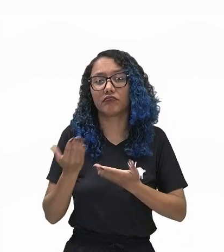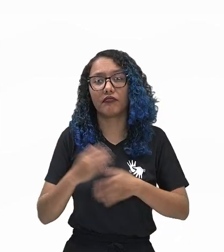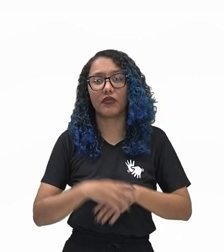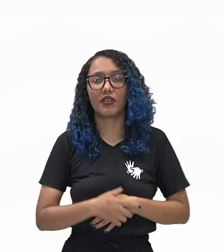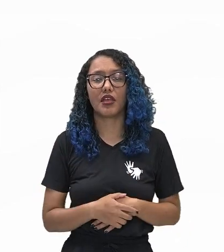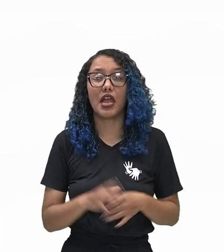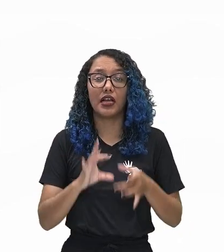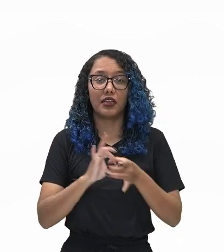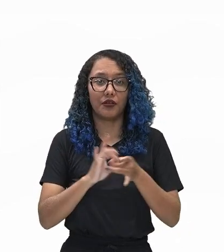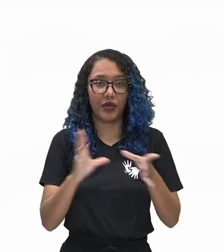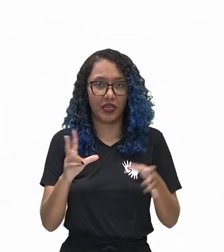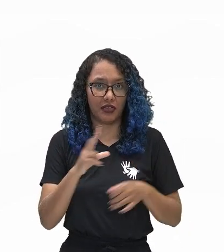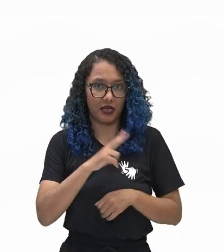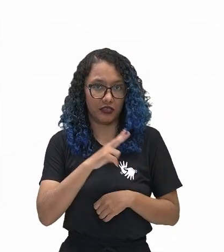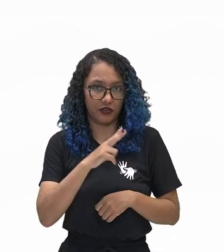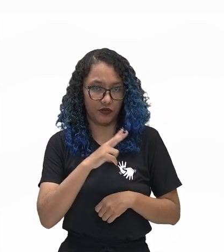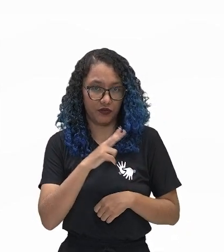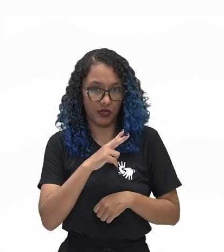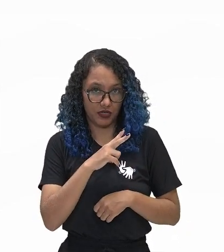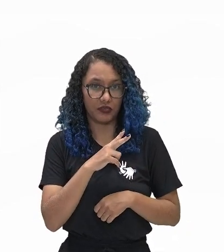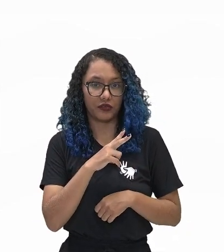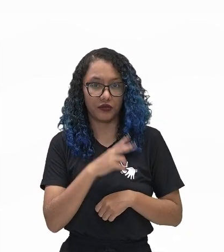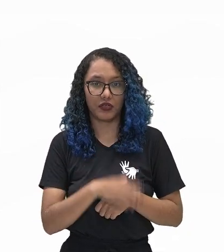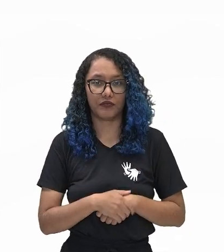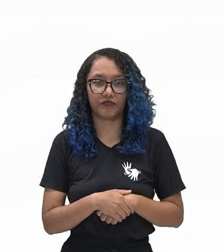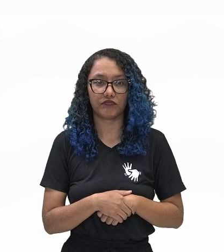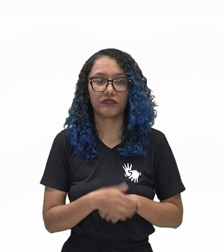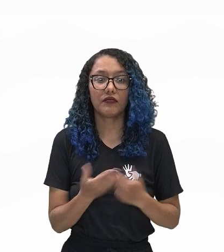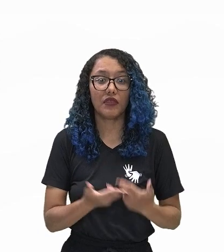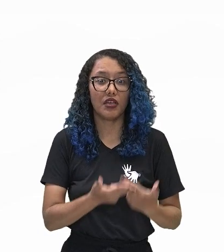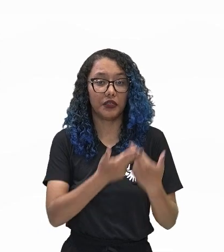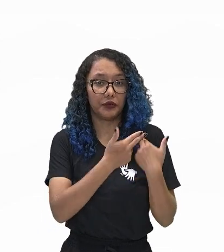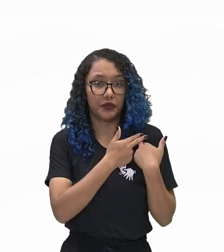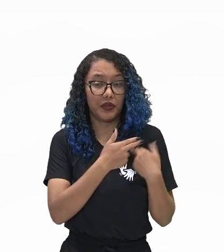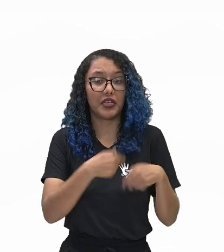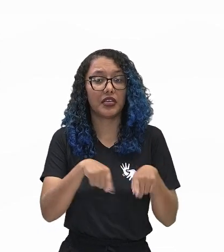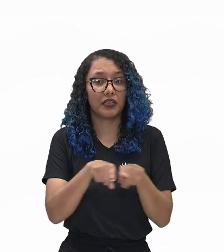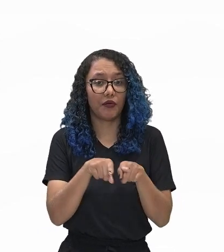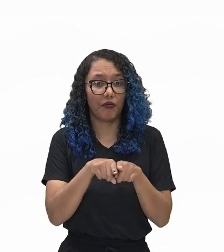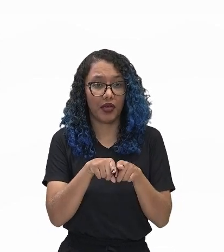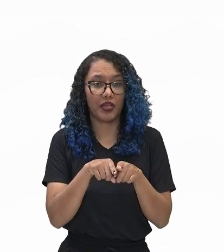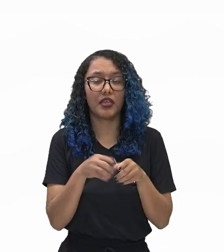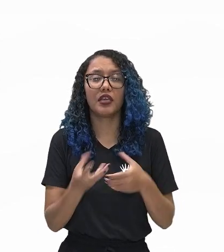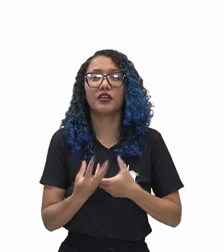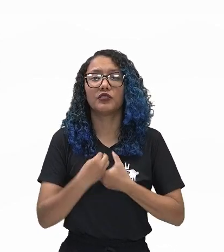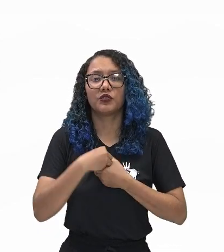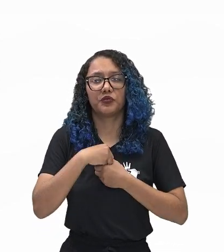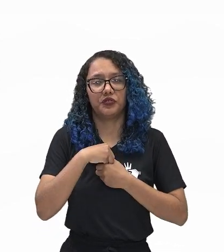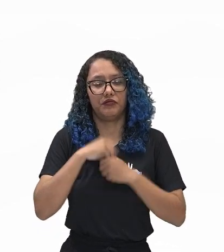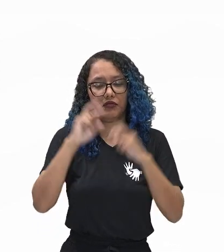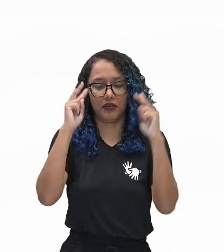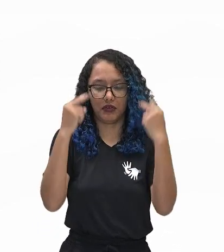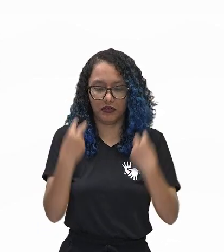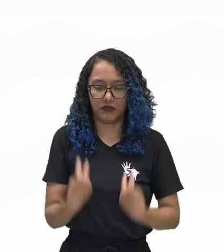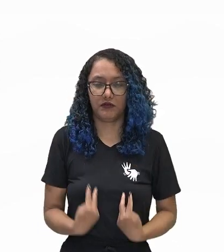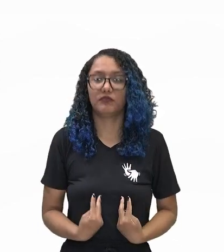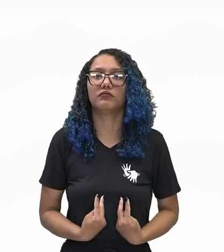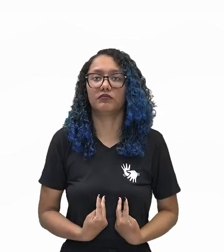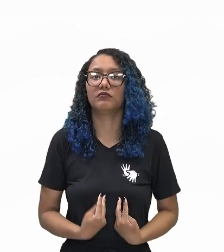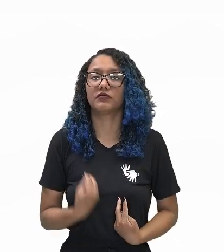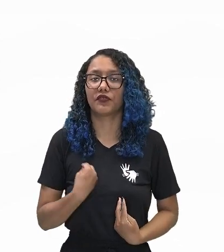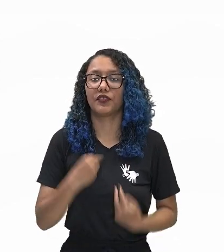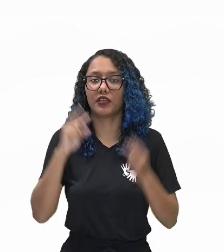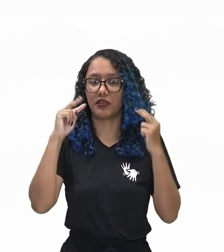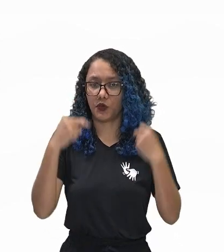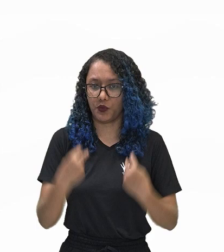liberdade individual, ele destaca a responsabilidade, ele vai destacar a subjetividade do ser humano, ou